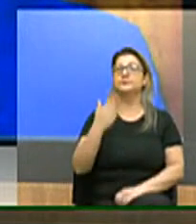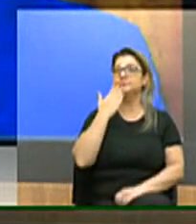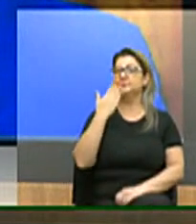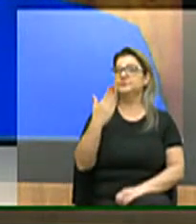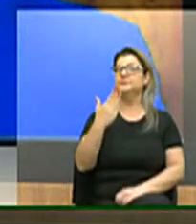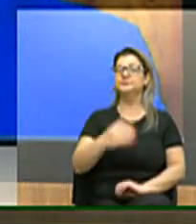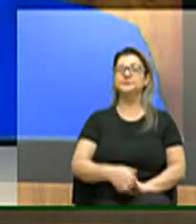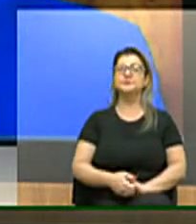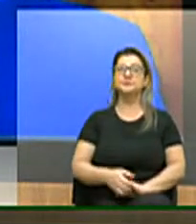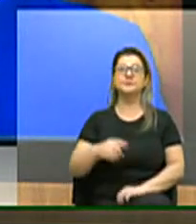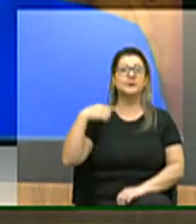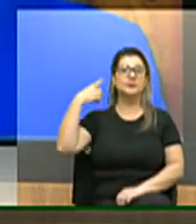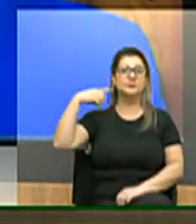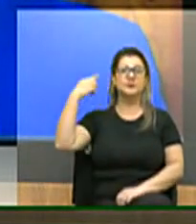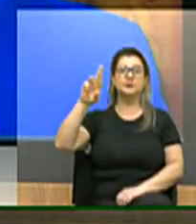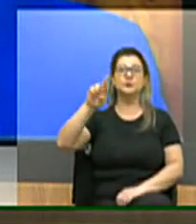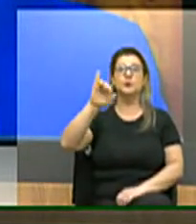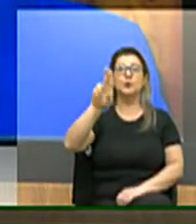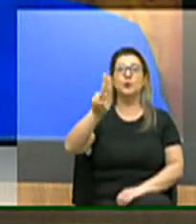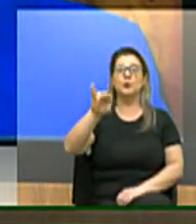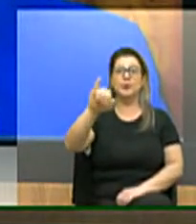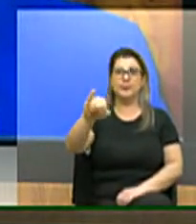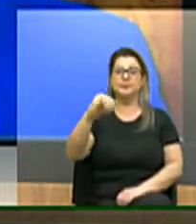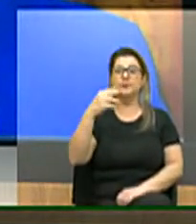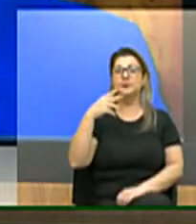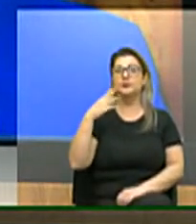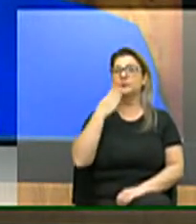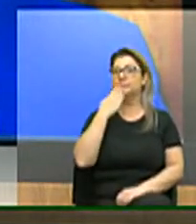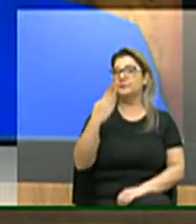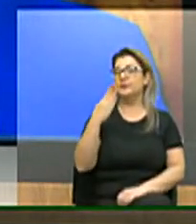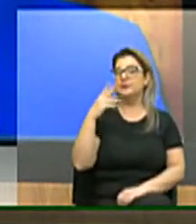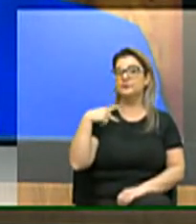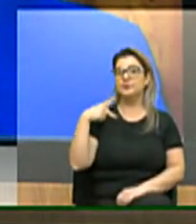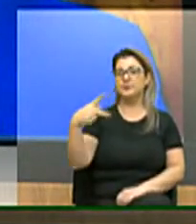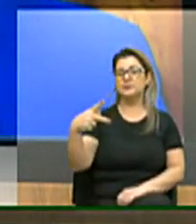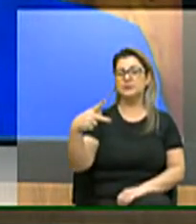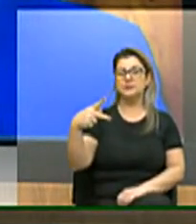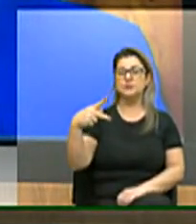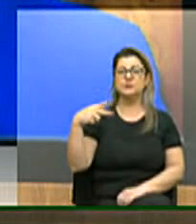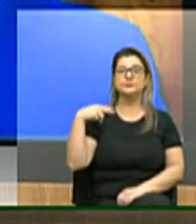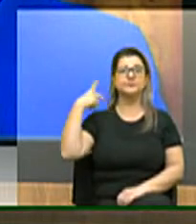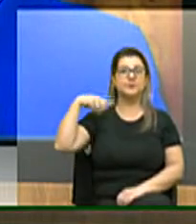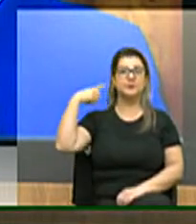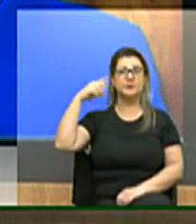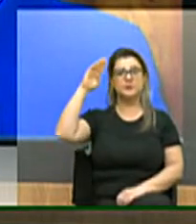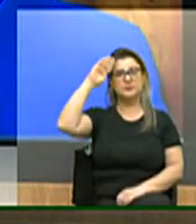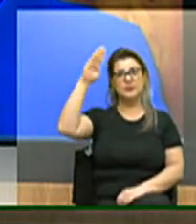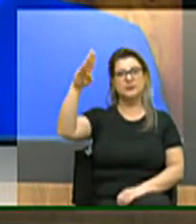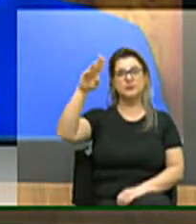Favorável. Deputado Rui Ligarai. Alô? Favorável, presidente. Deputado Tenente Coronel Zucco. Fala,